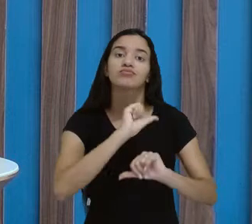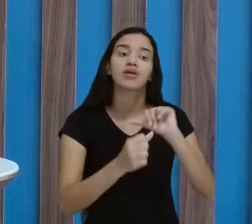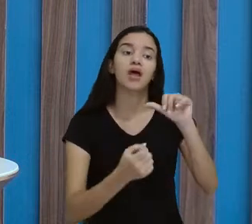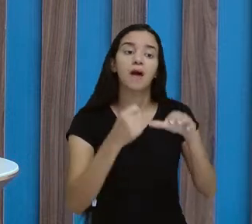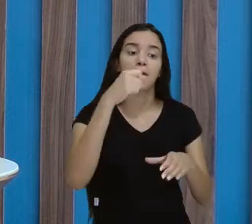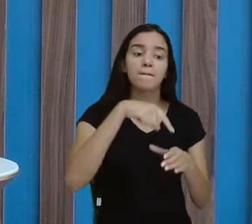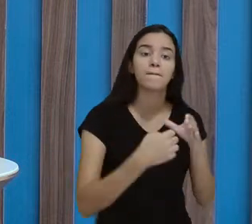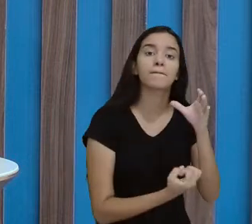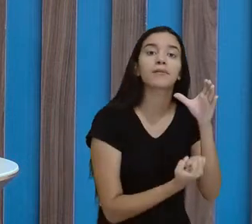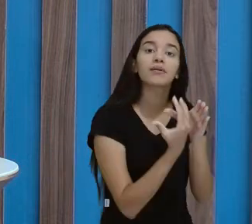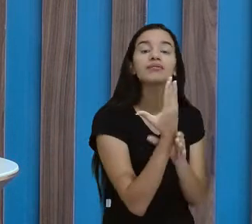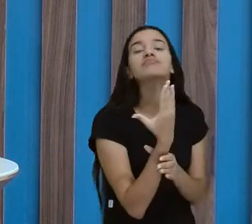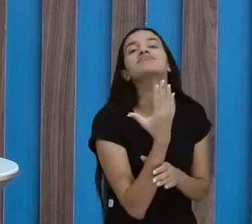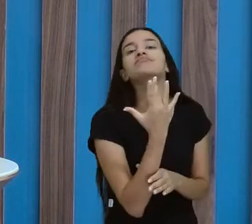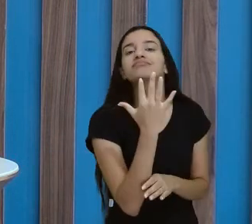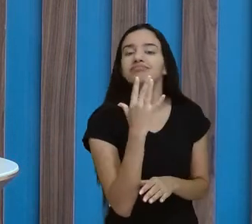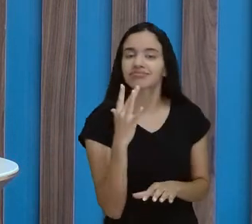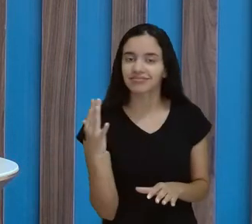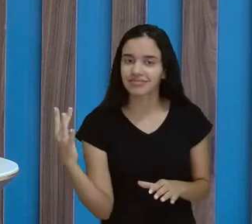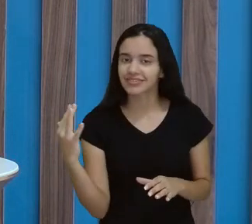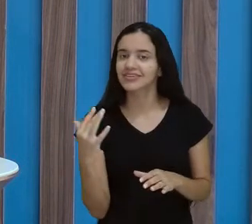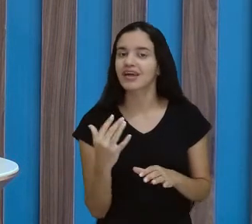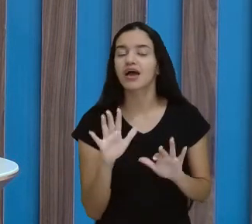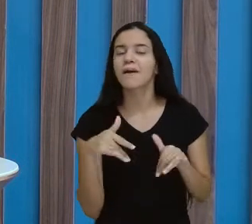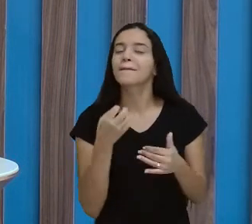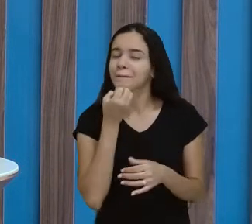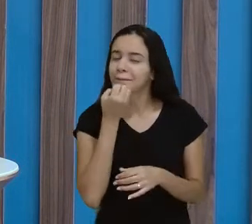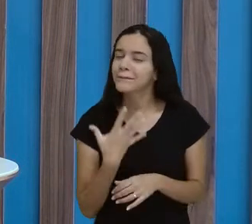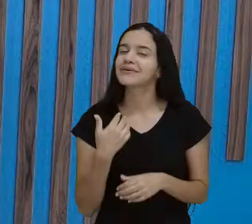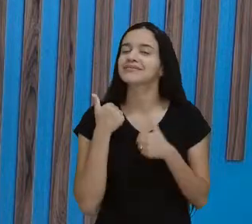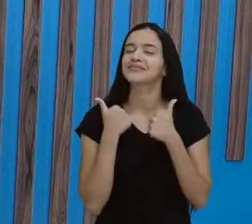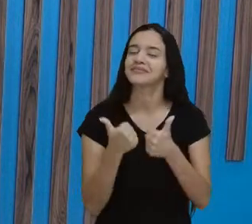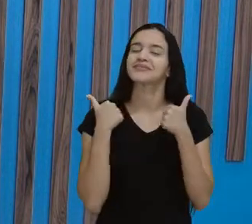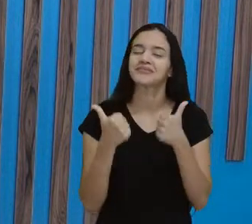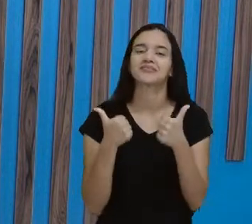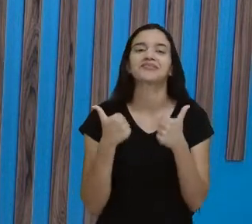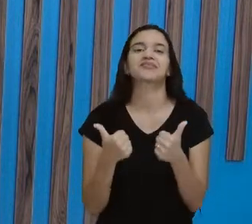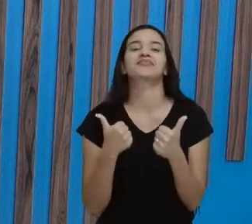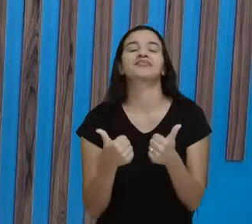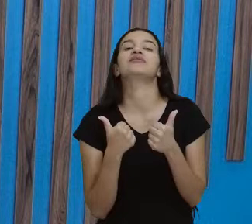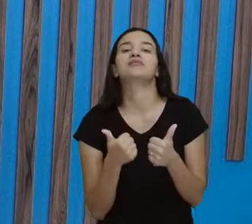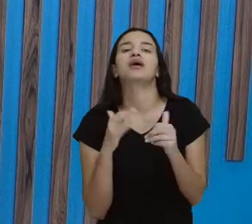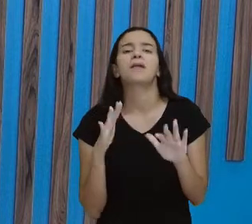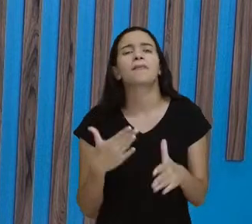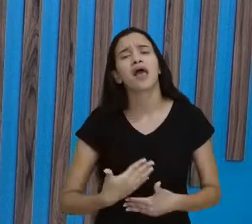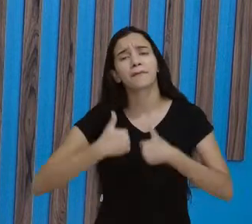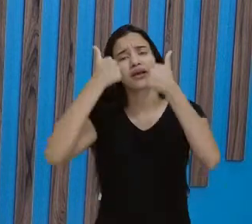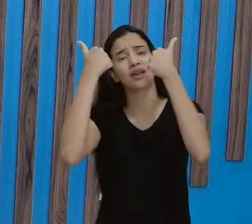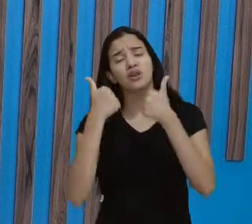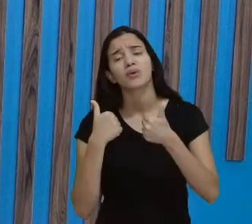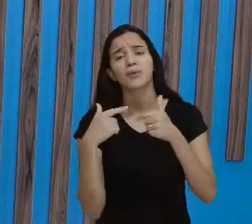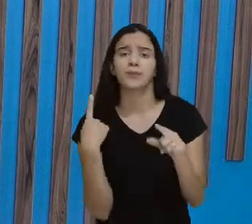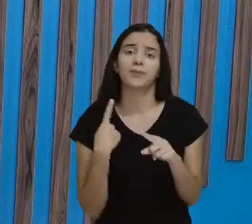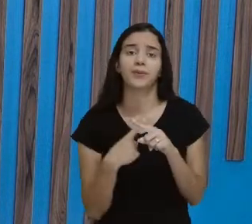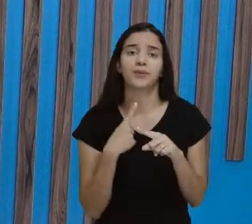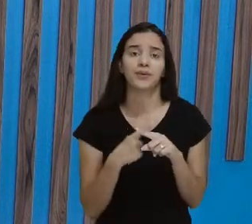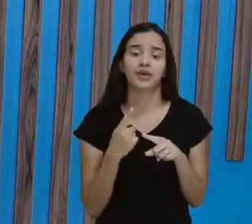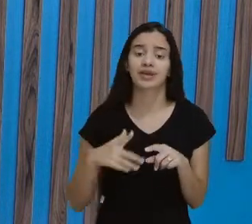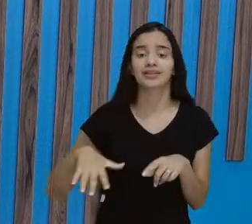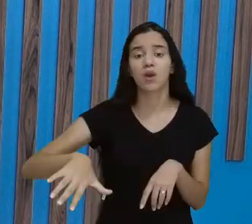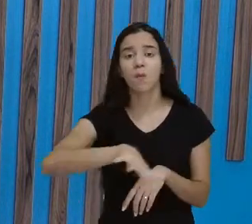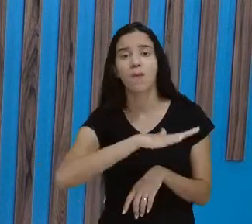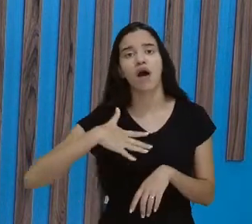plantar, para fazer horta. Muito bem, Lázaro, excelente. E até melhor, né? Às vezes a gente tem uma área que